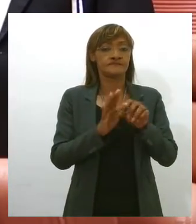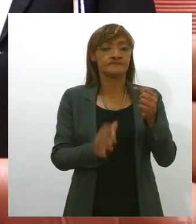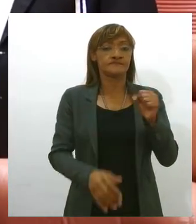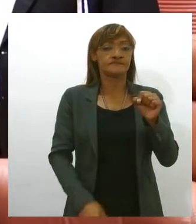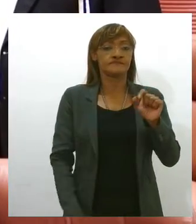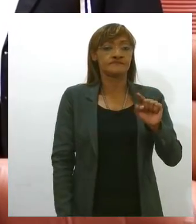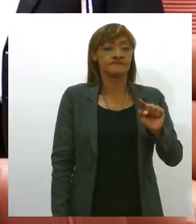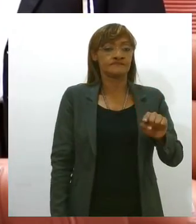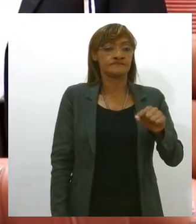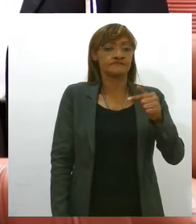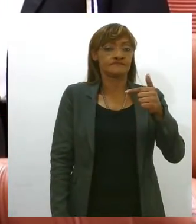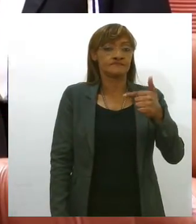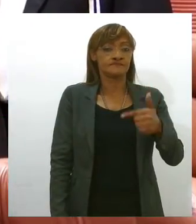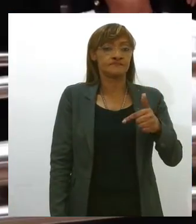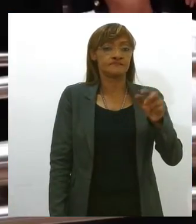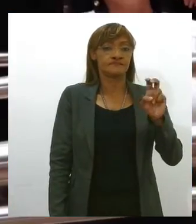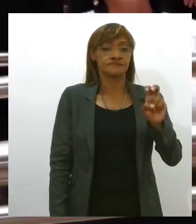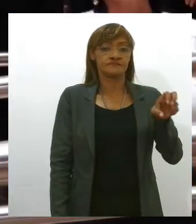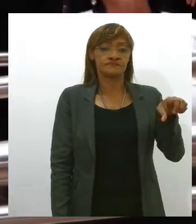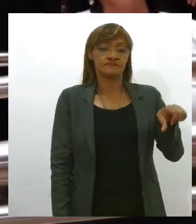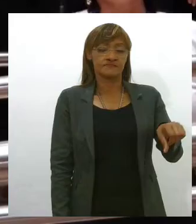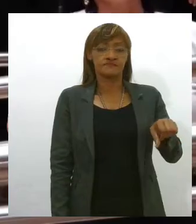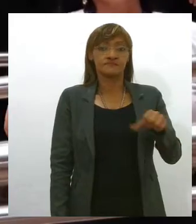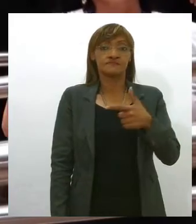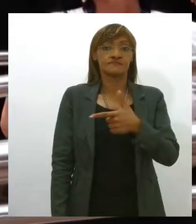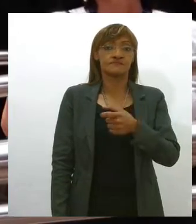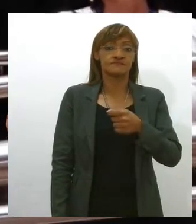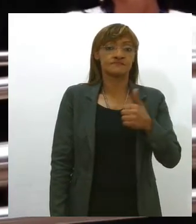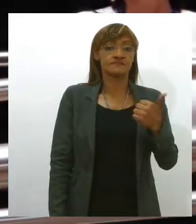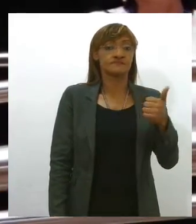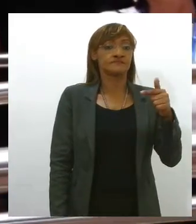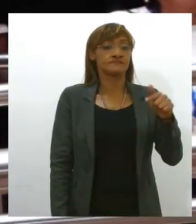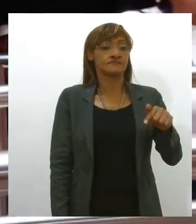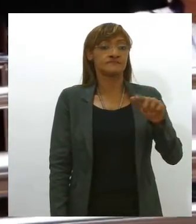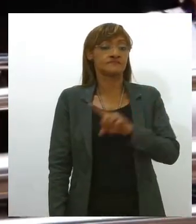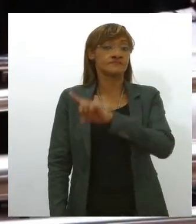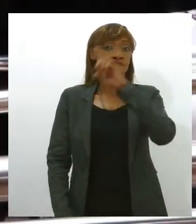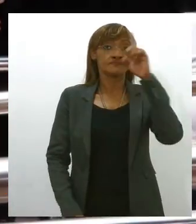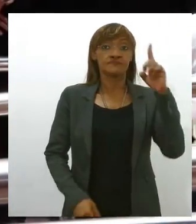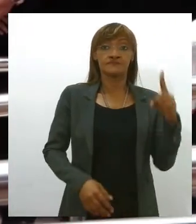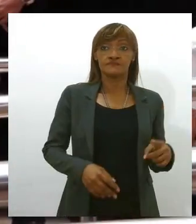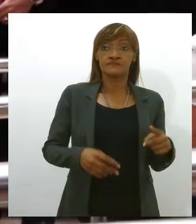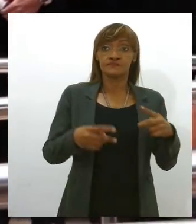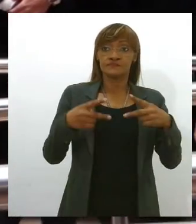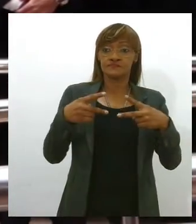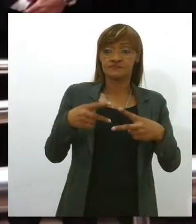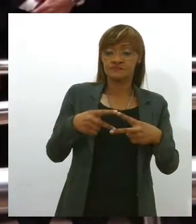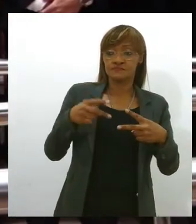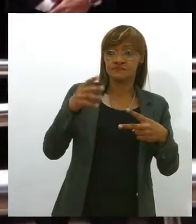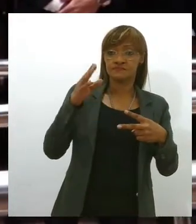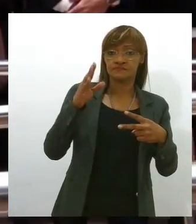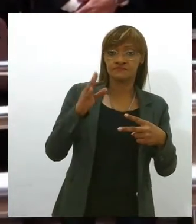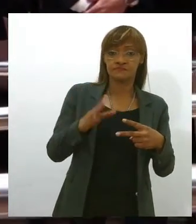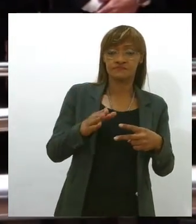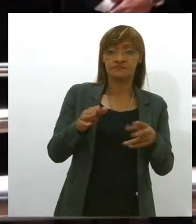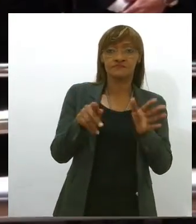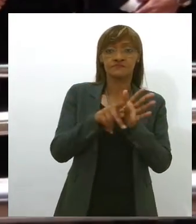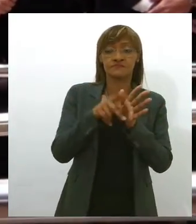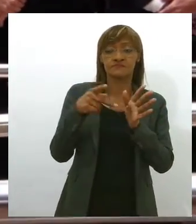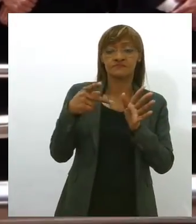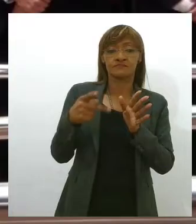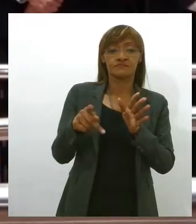8.259 de 2017 o dia do maçom é parte do calendário Cultural de Sergipe como